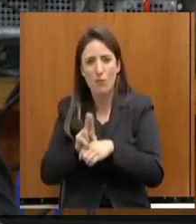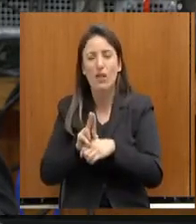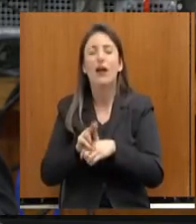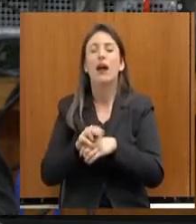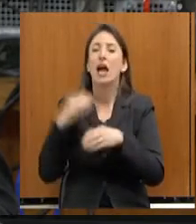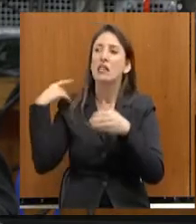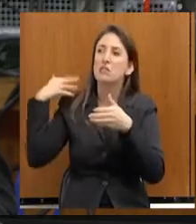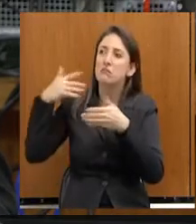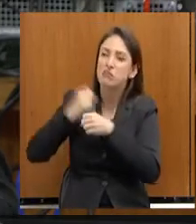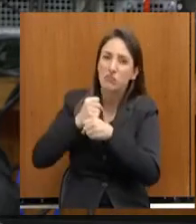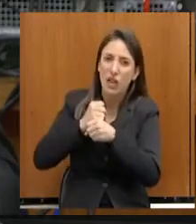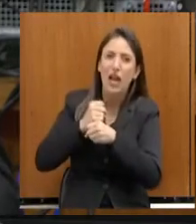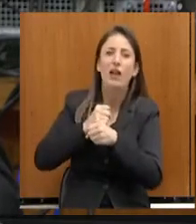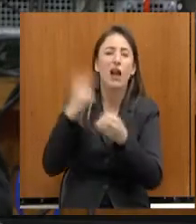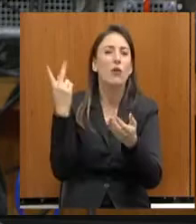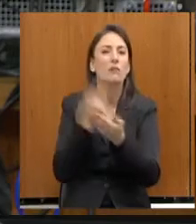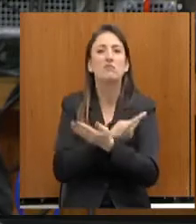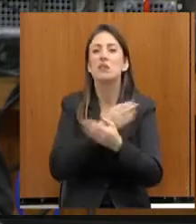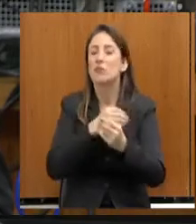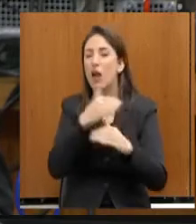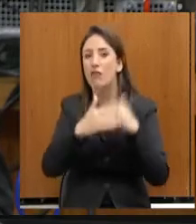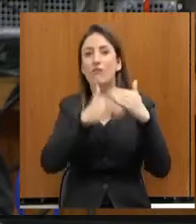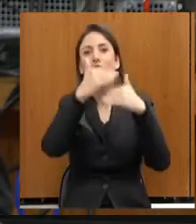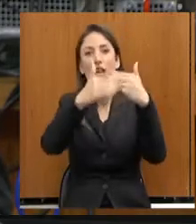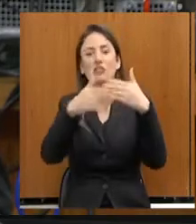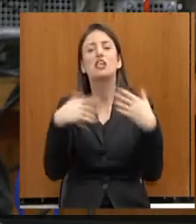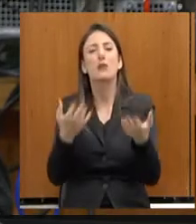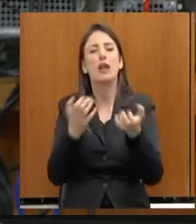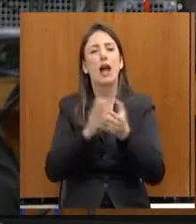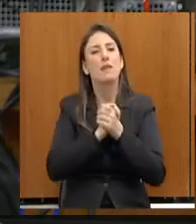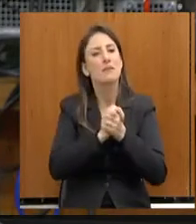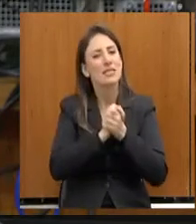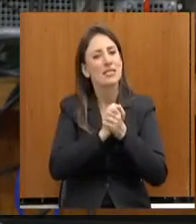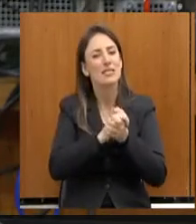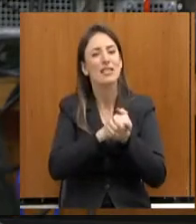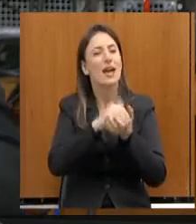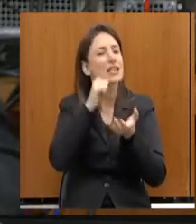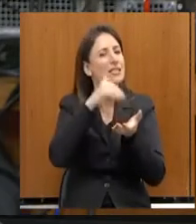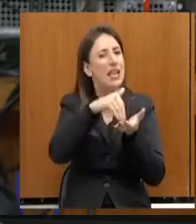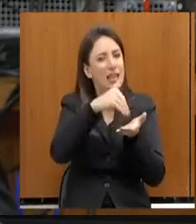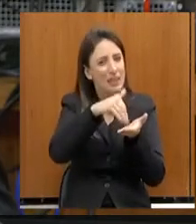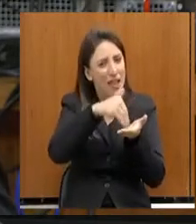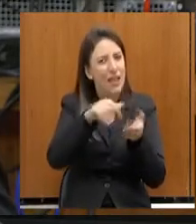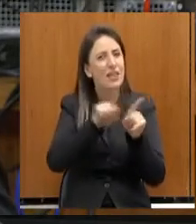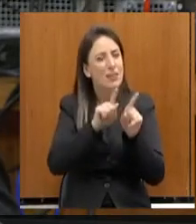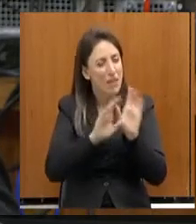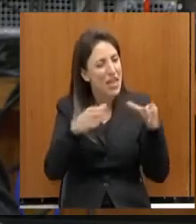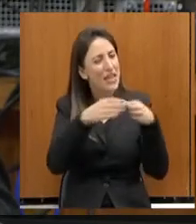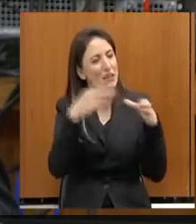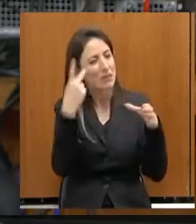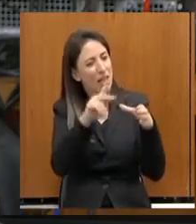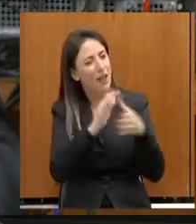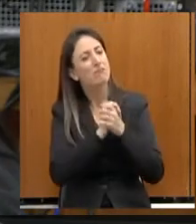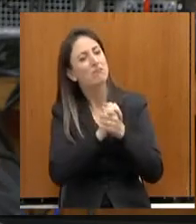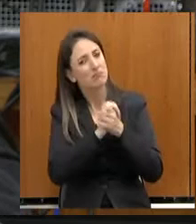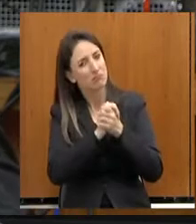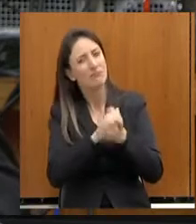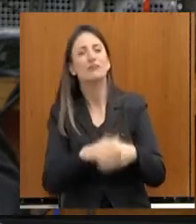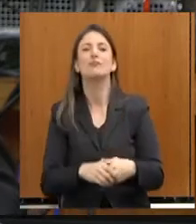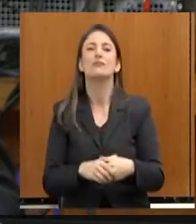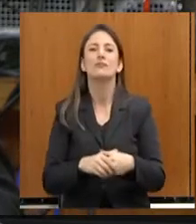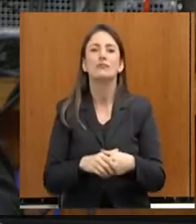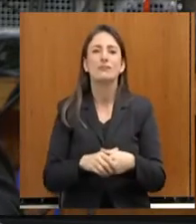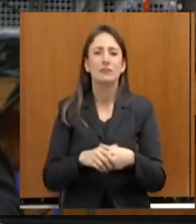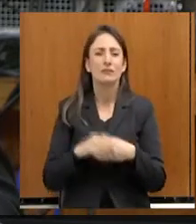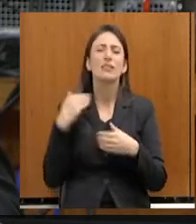extraordinário então eu quero aqui parabenizar a secretária como também toda sua equipe é claro que grandes